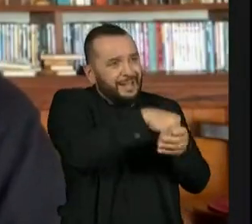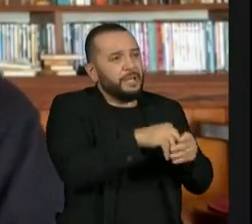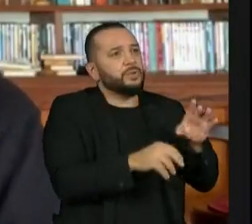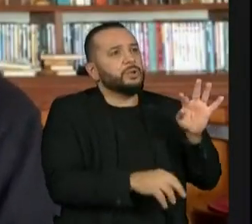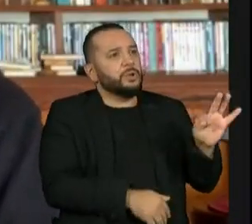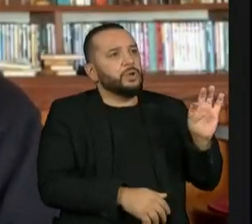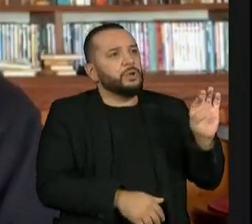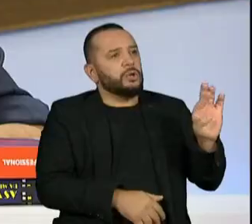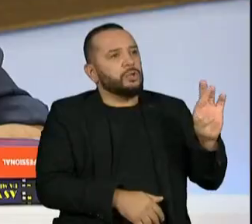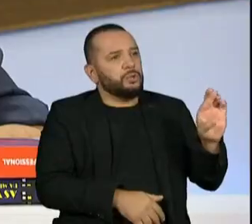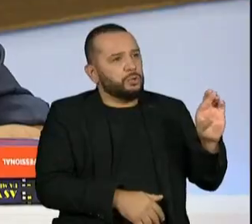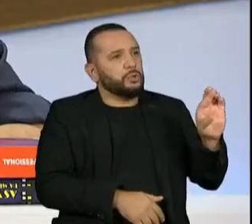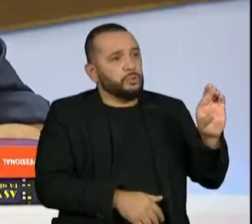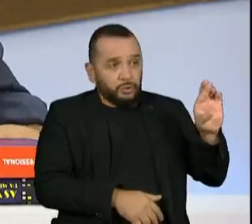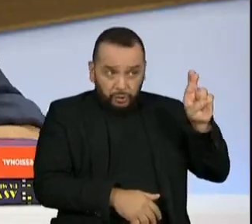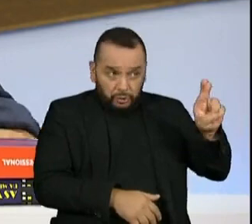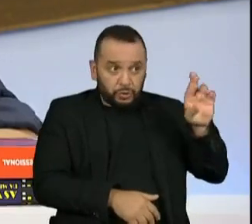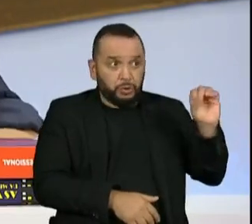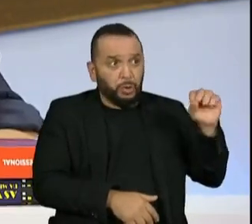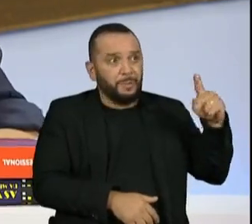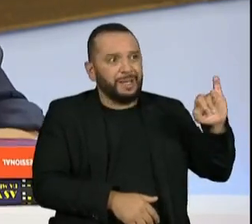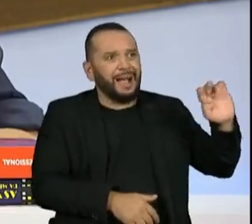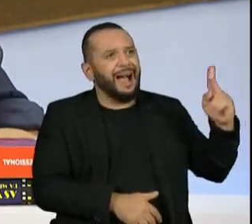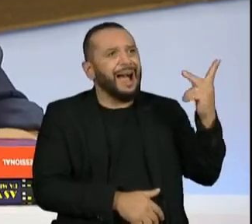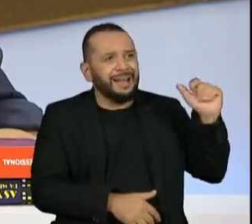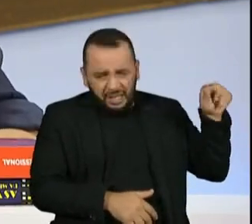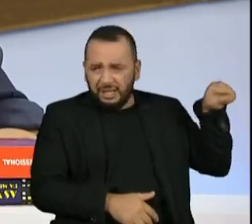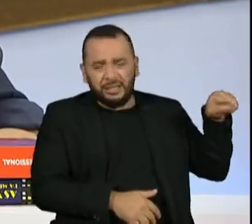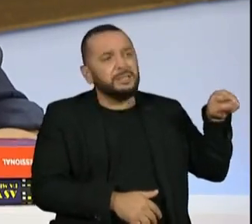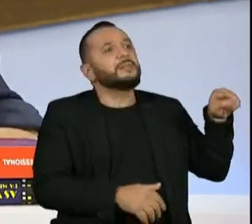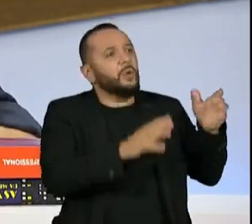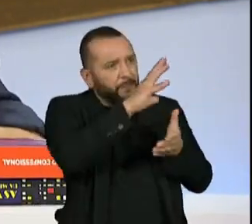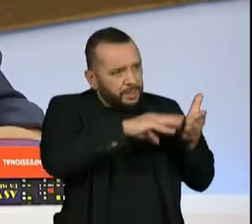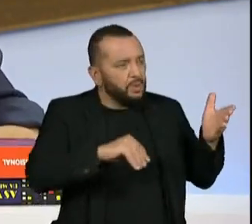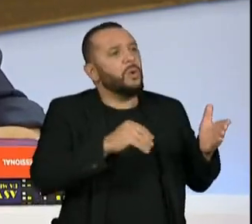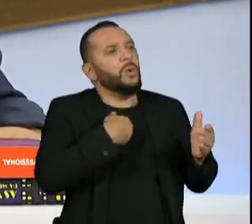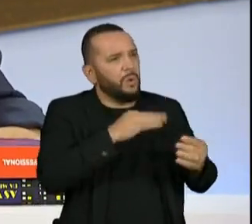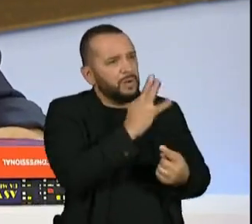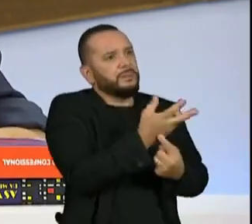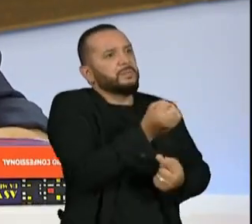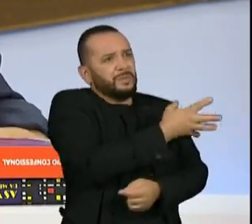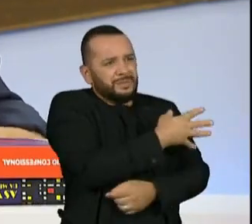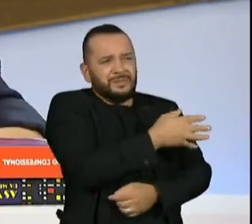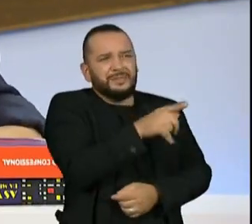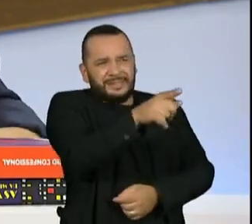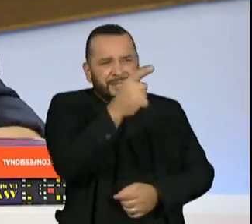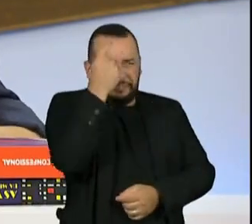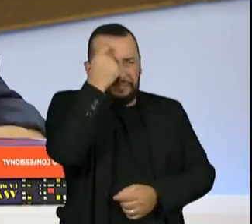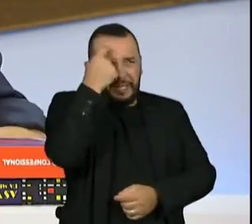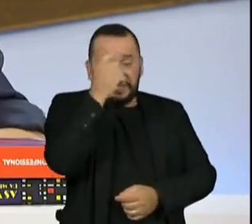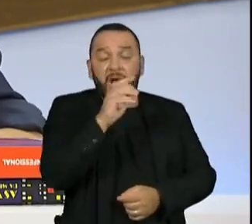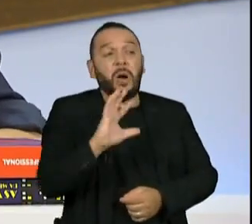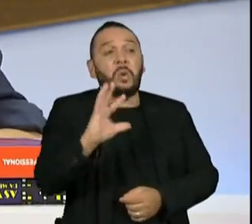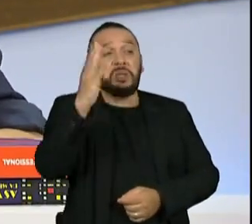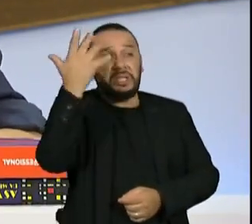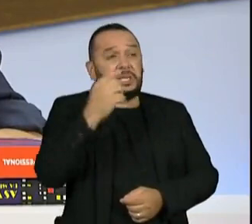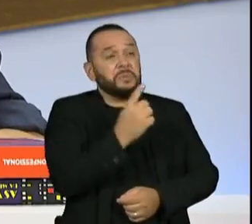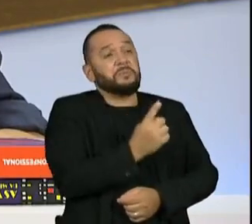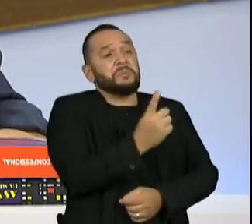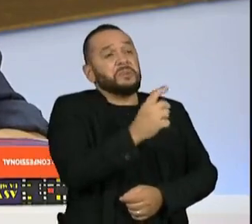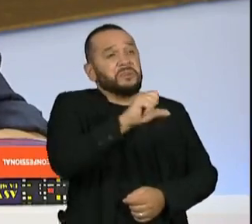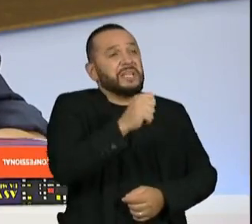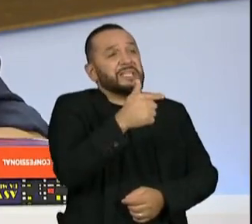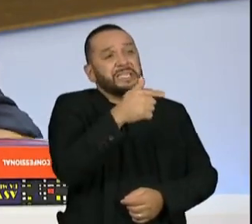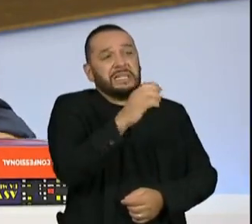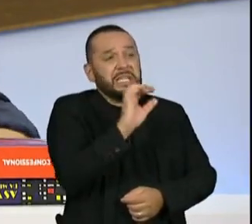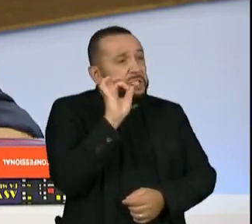na Tropicália, via Oswaldo. Então, eu não vejo como o reconhecimento da semana como só tendo acontecido nos anos 70, em pleno